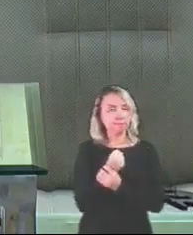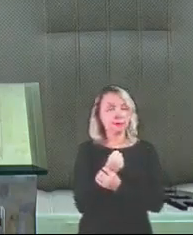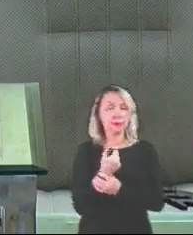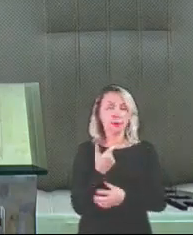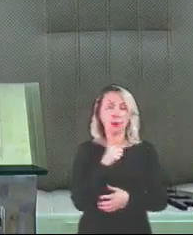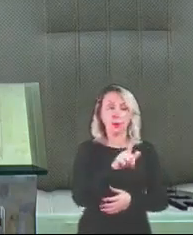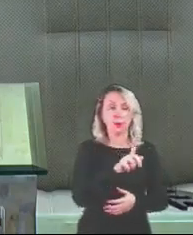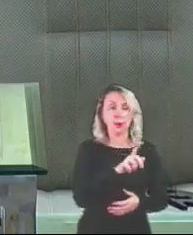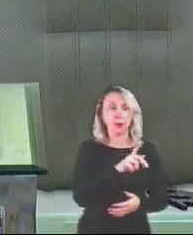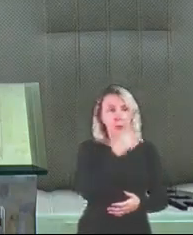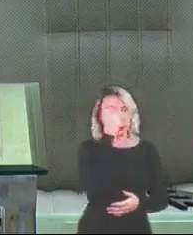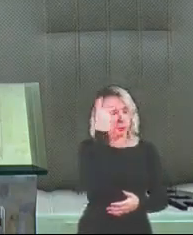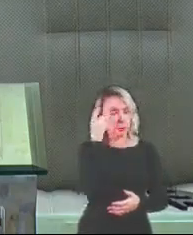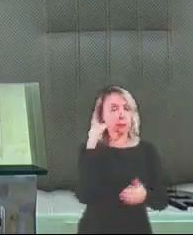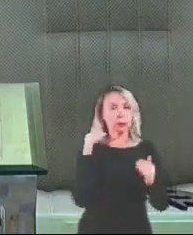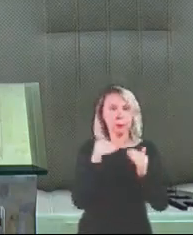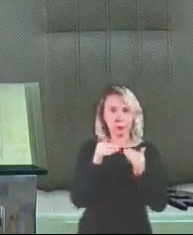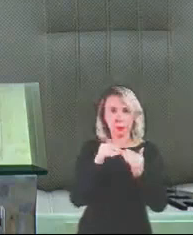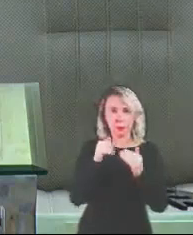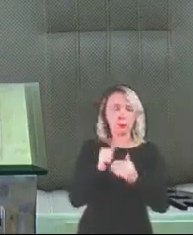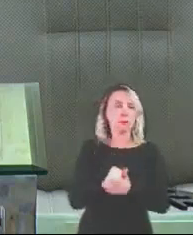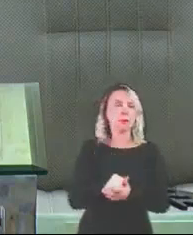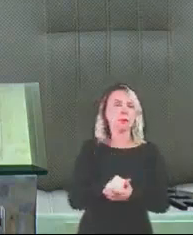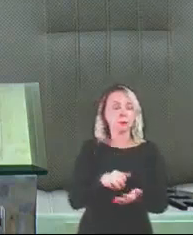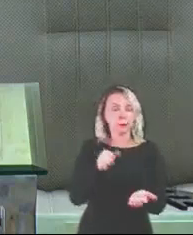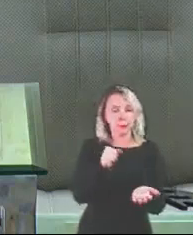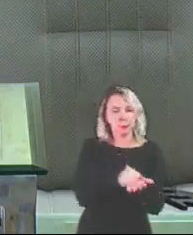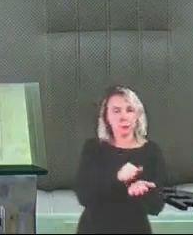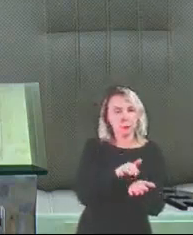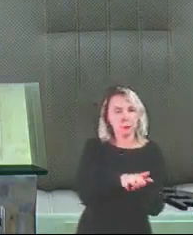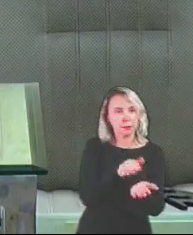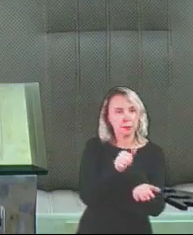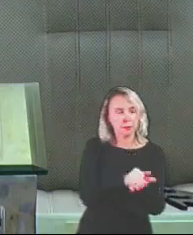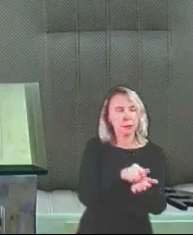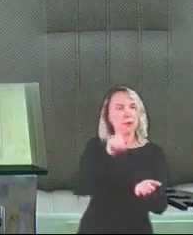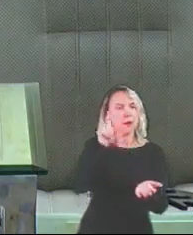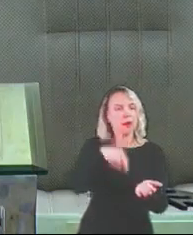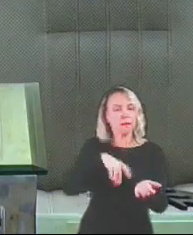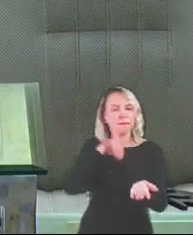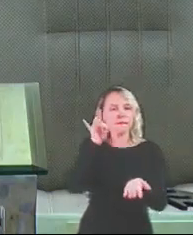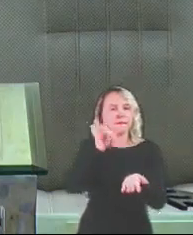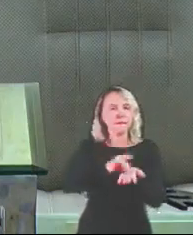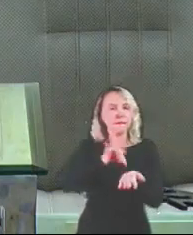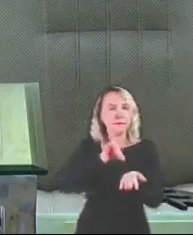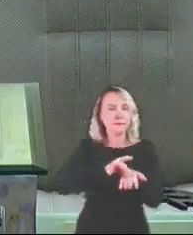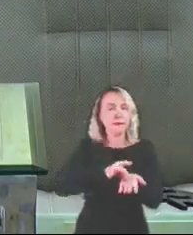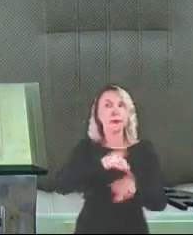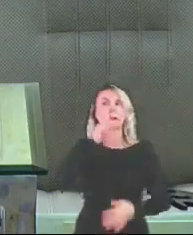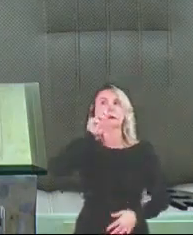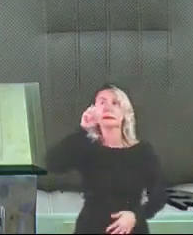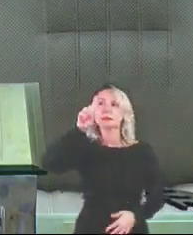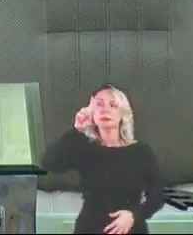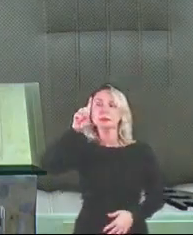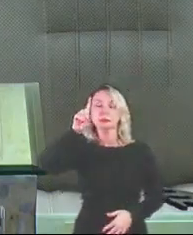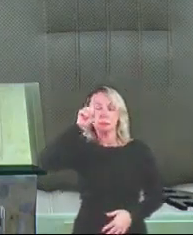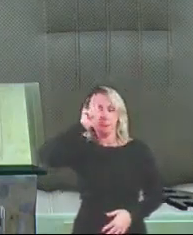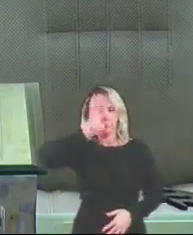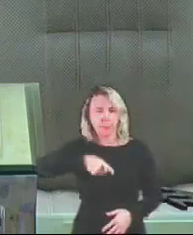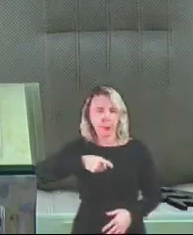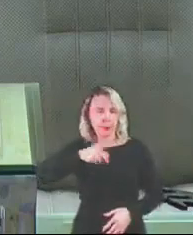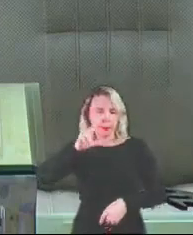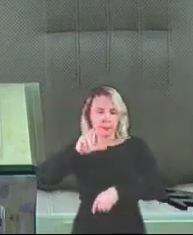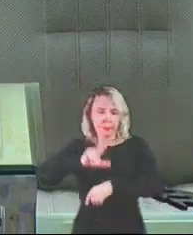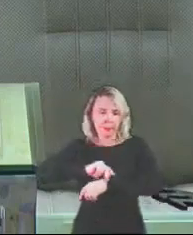ele, que a praga é real. Deus manda gafanhotos para